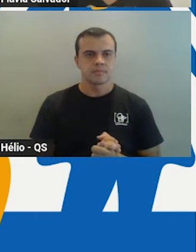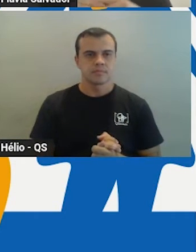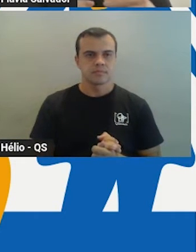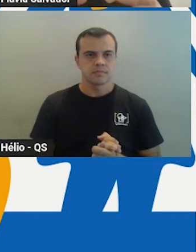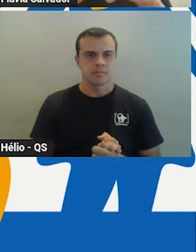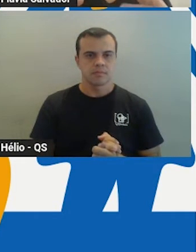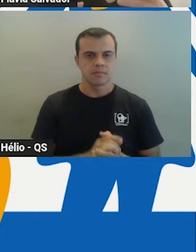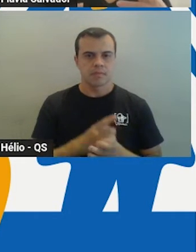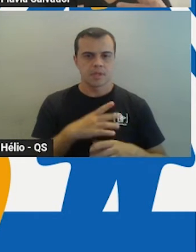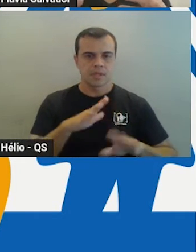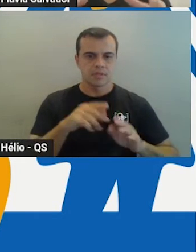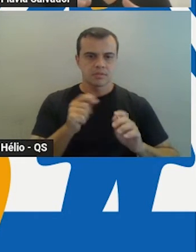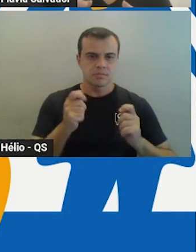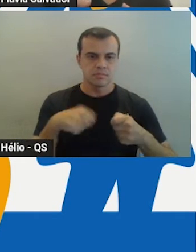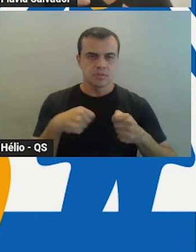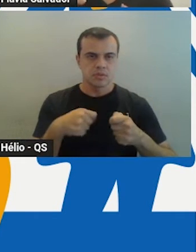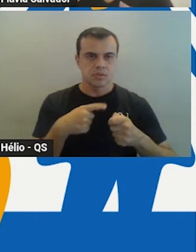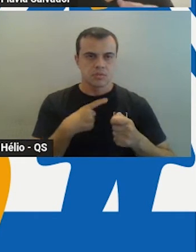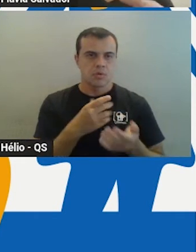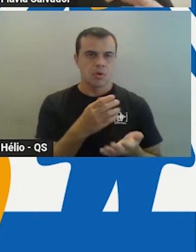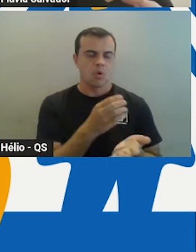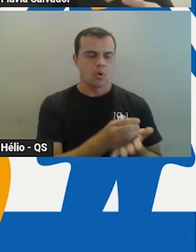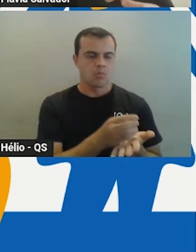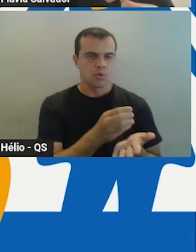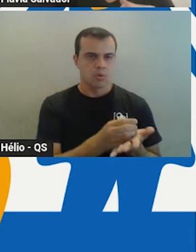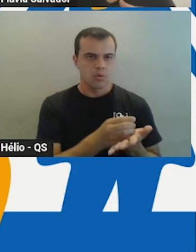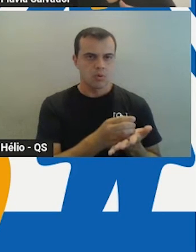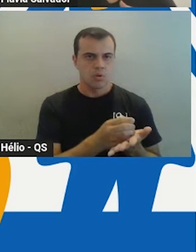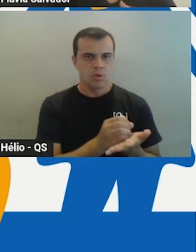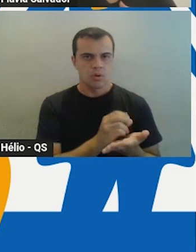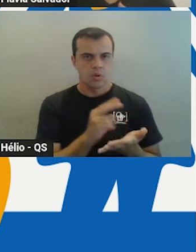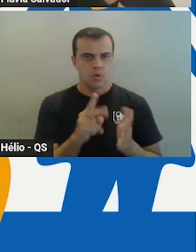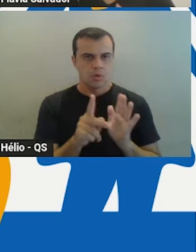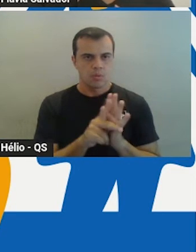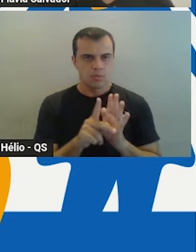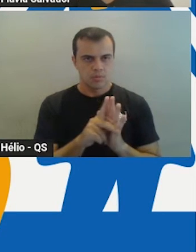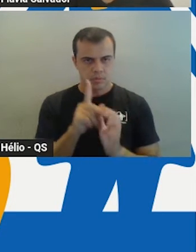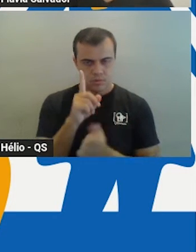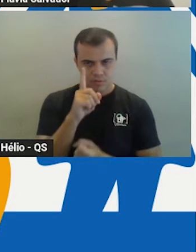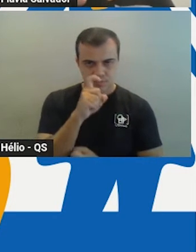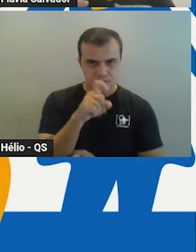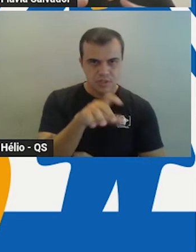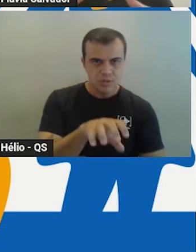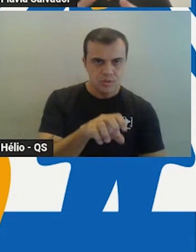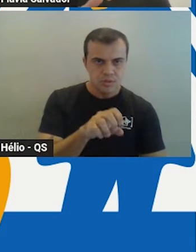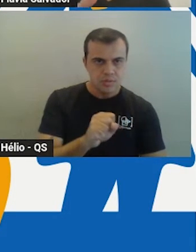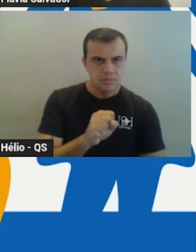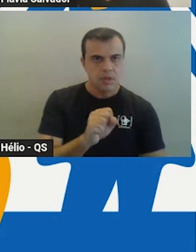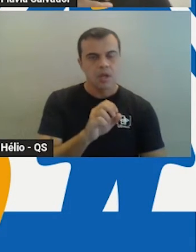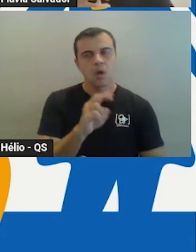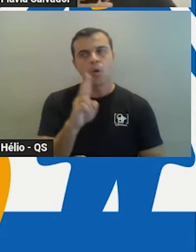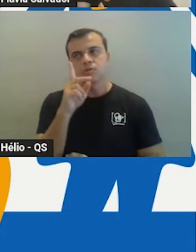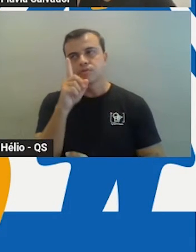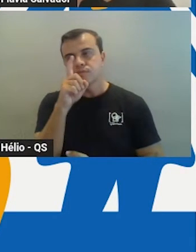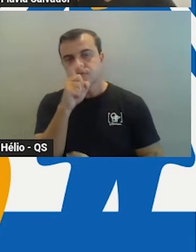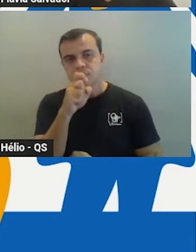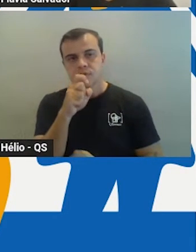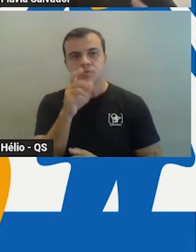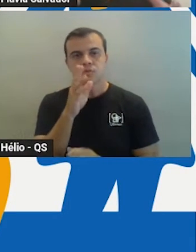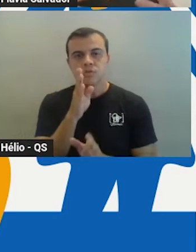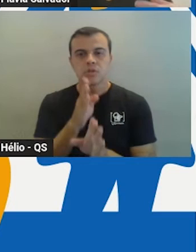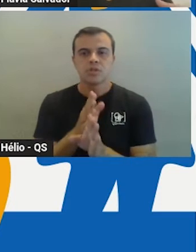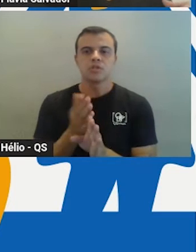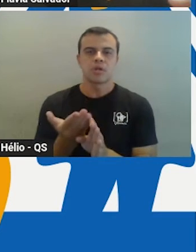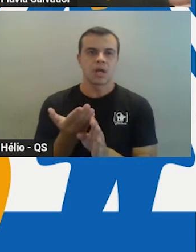de repente, pode ser um copo ou alguma coisa que seja difícil de pegar ou que seja difícil de